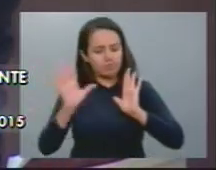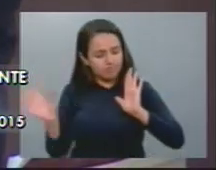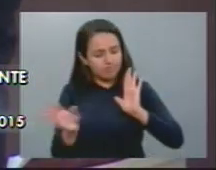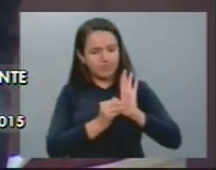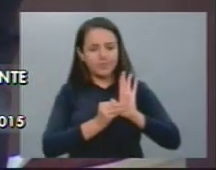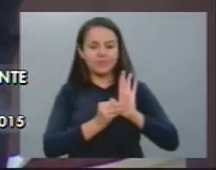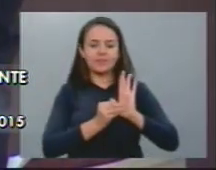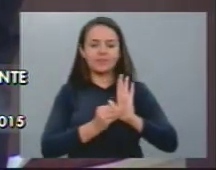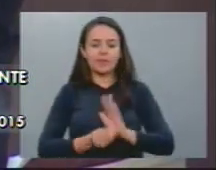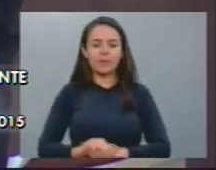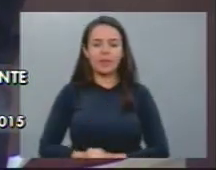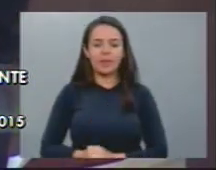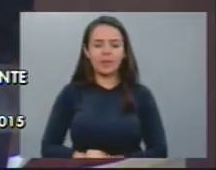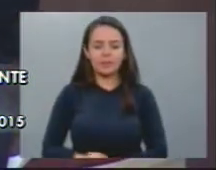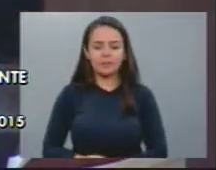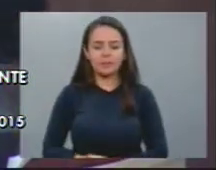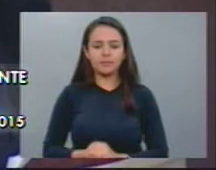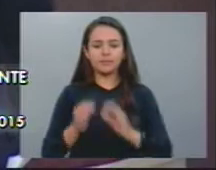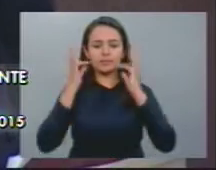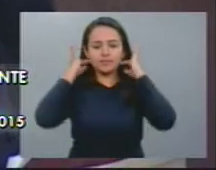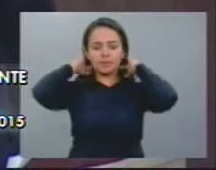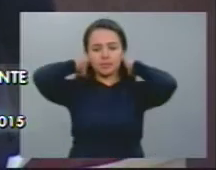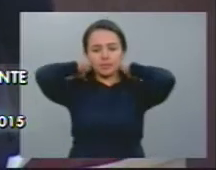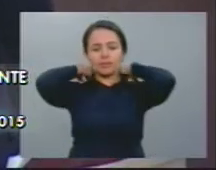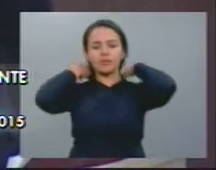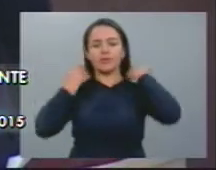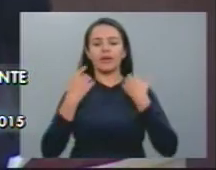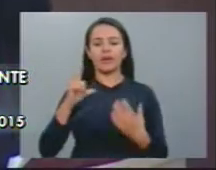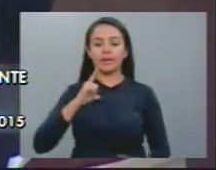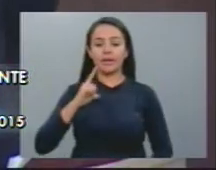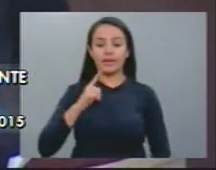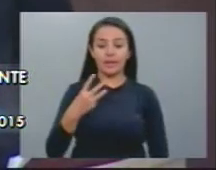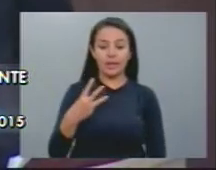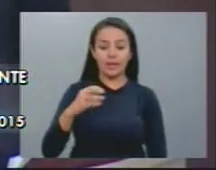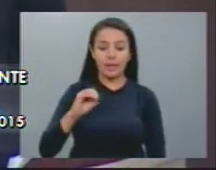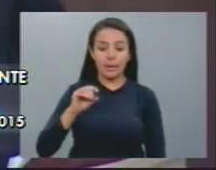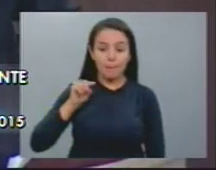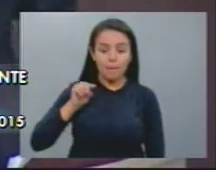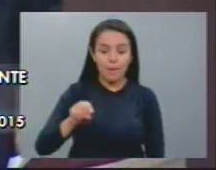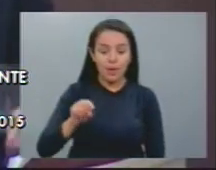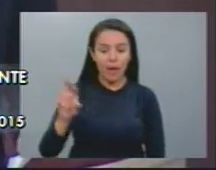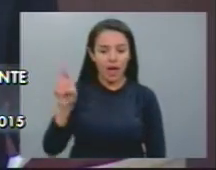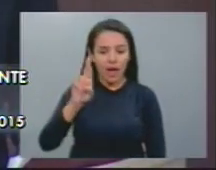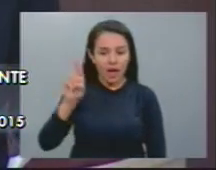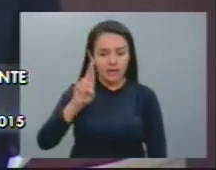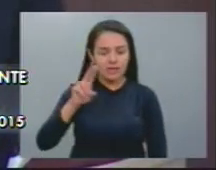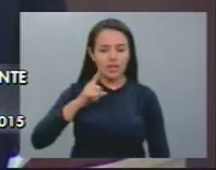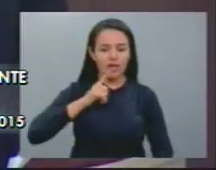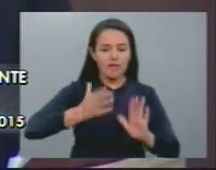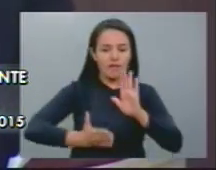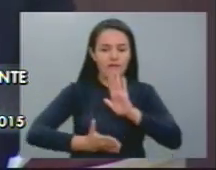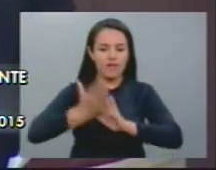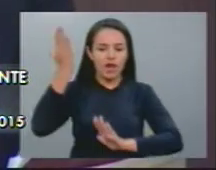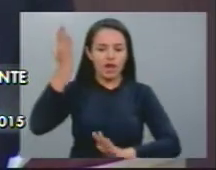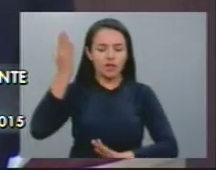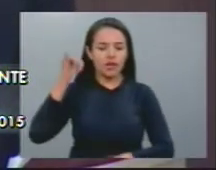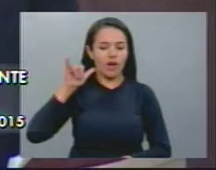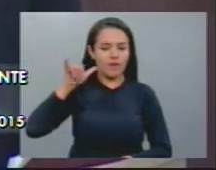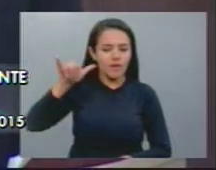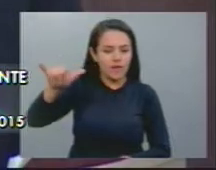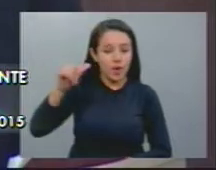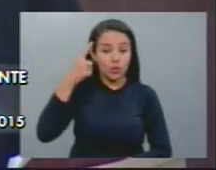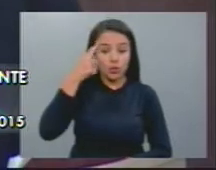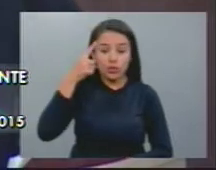corretamente falando, do elevado gasto de R$30 mil por dia com fretamento de aviões a